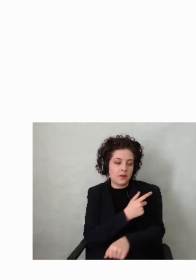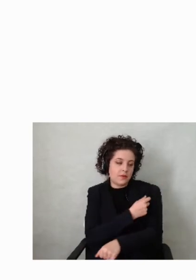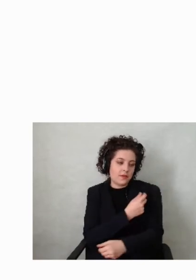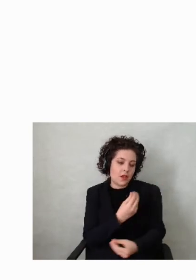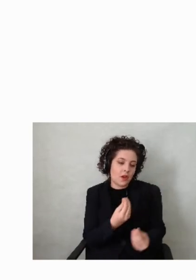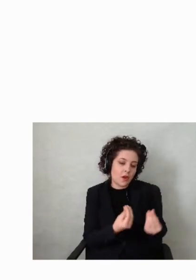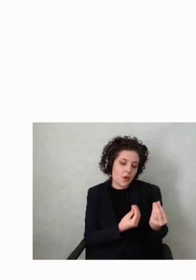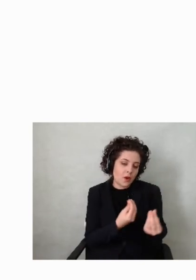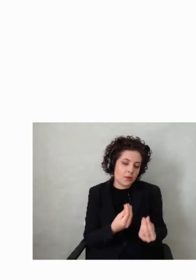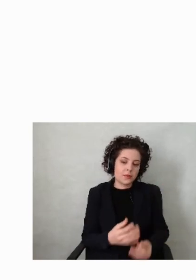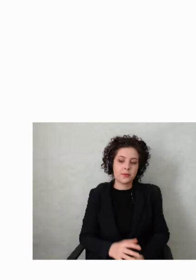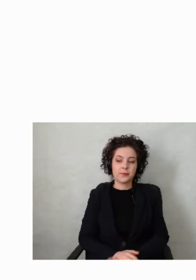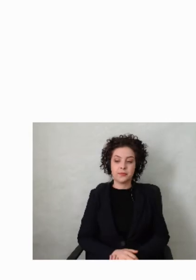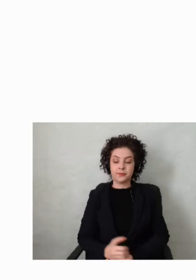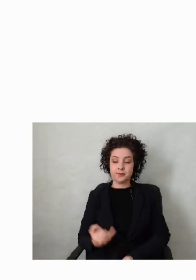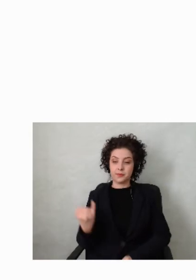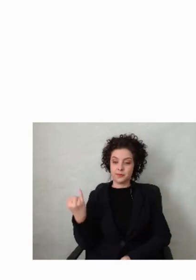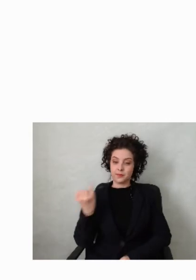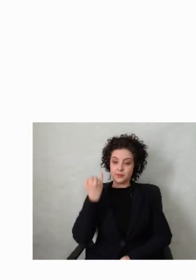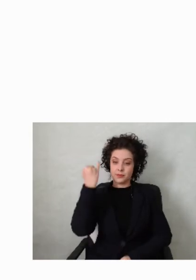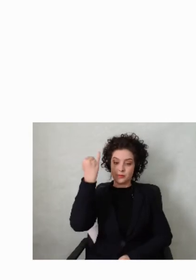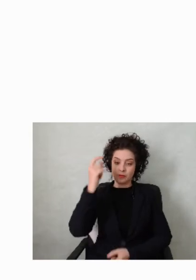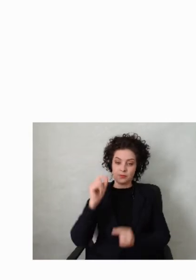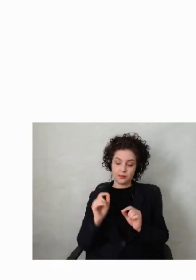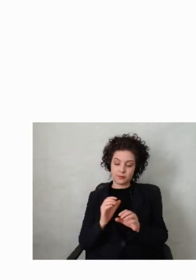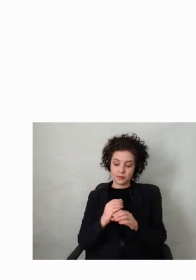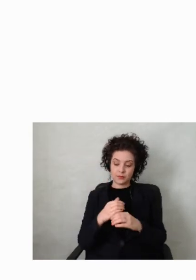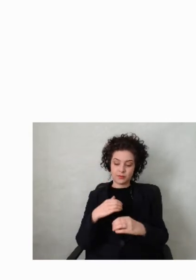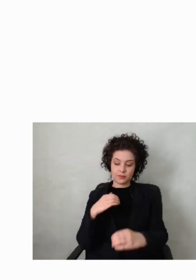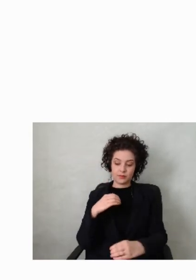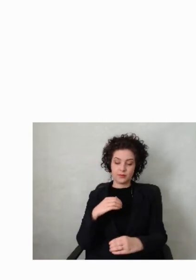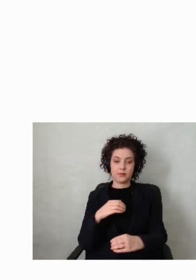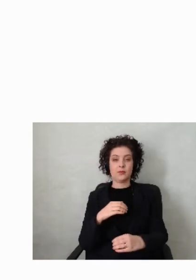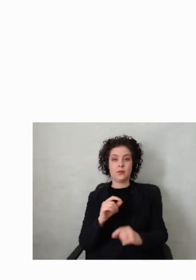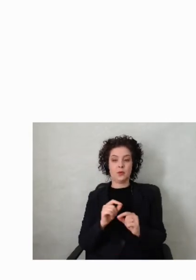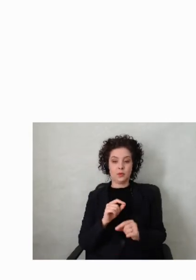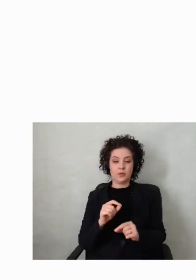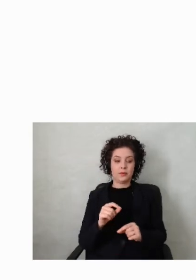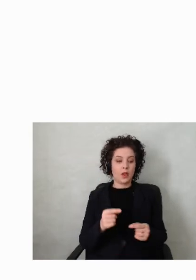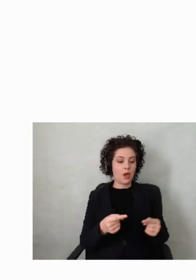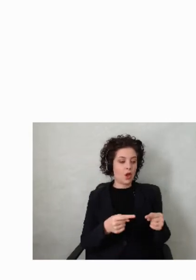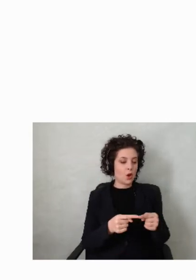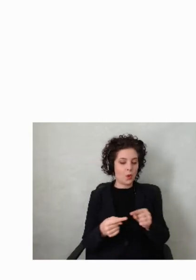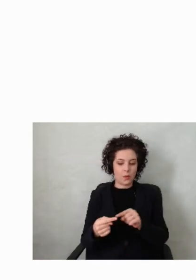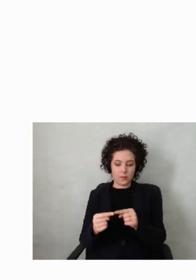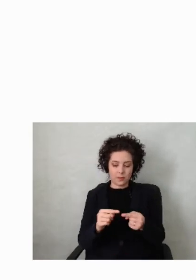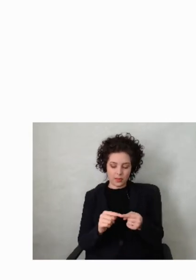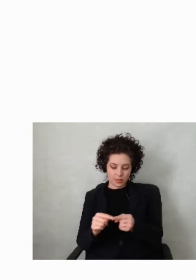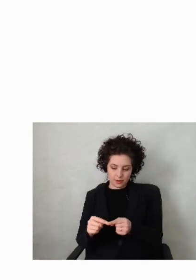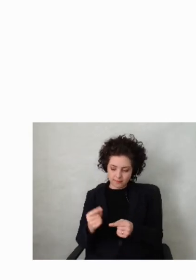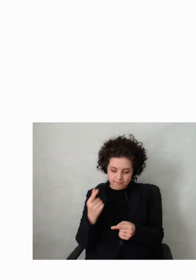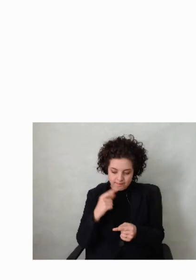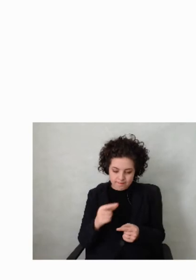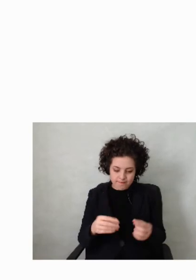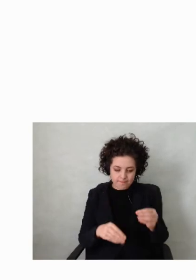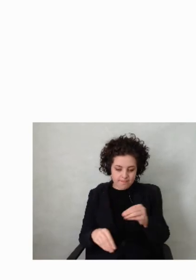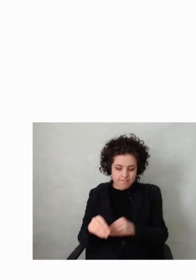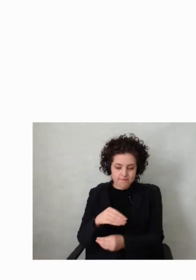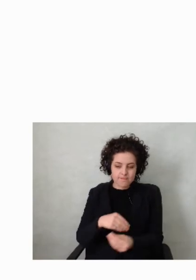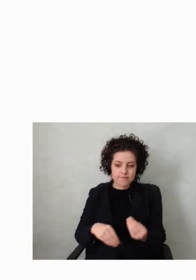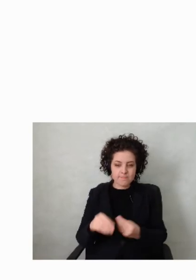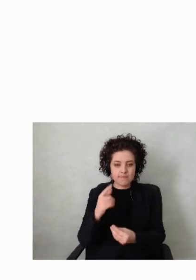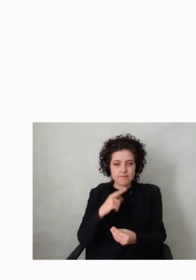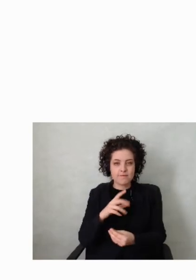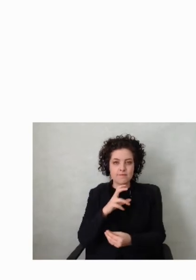fundamental um laboratório de vetores virais recombinantes que possam expressar alvos importantes para a resposta humoral, e,